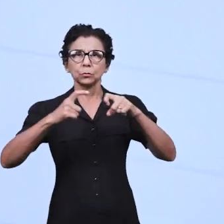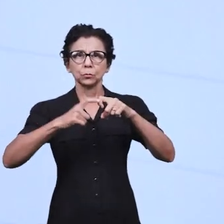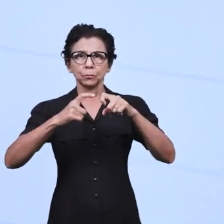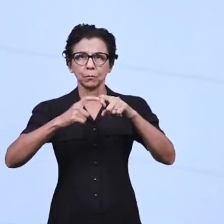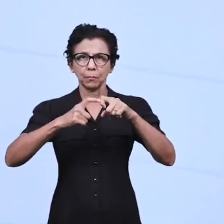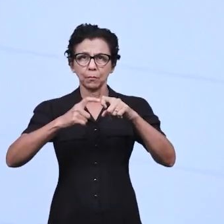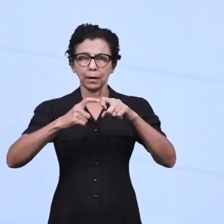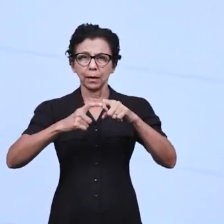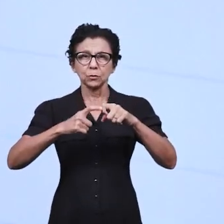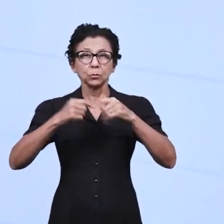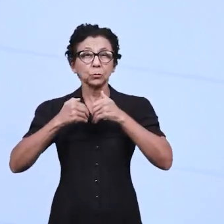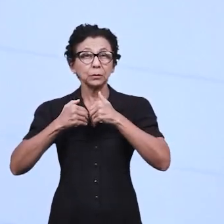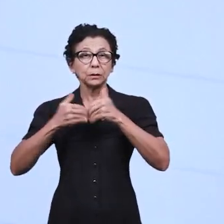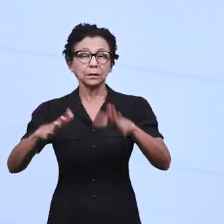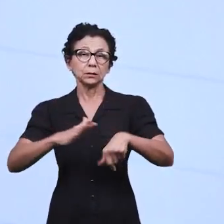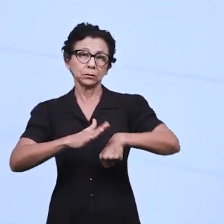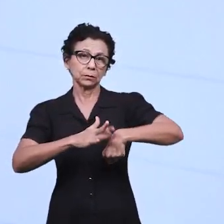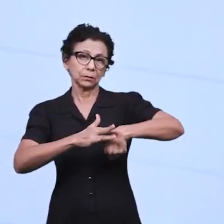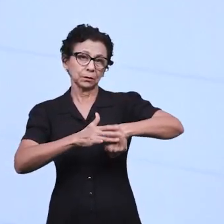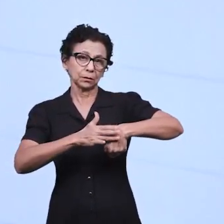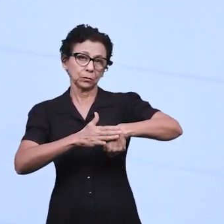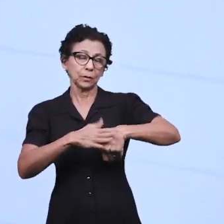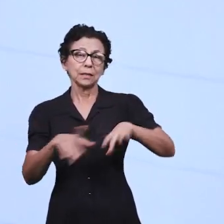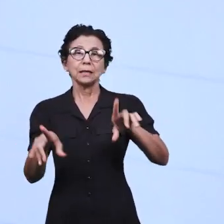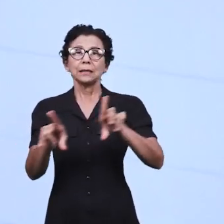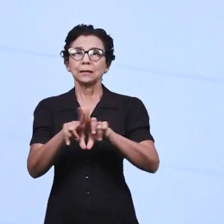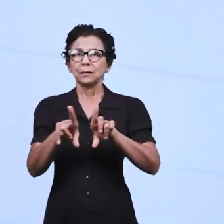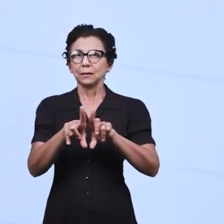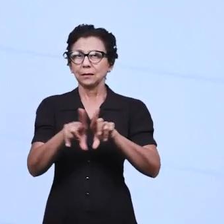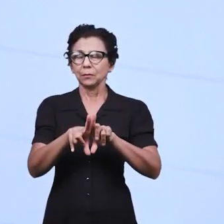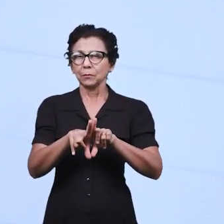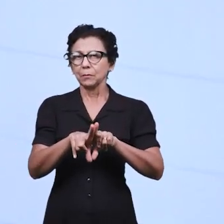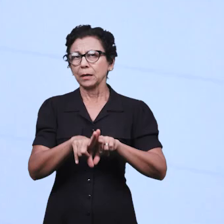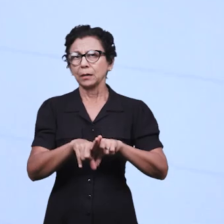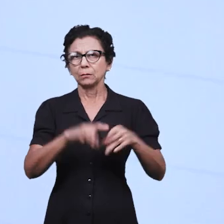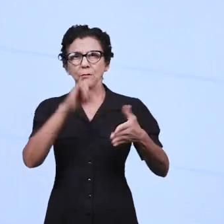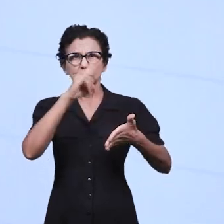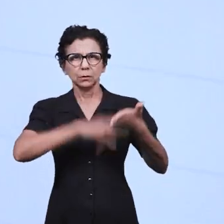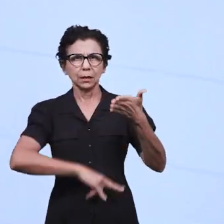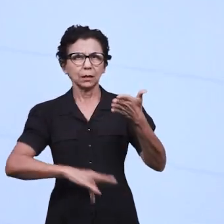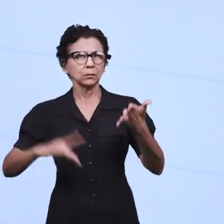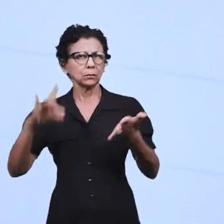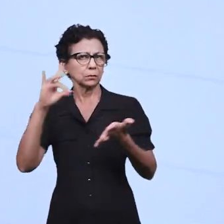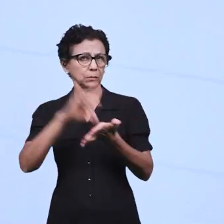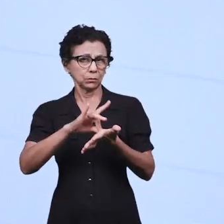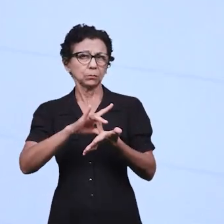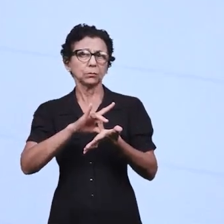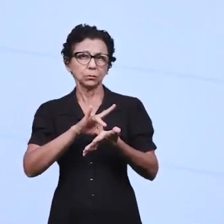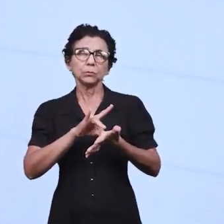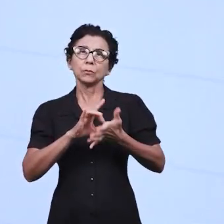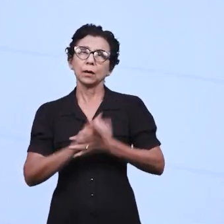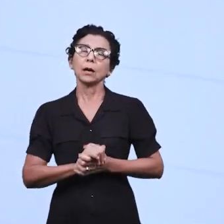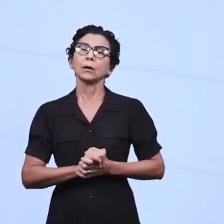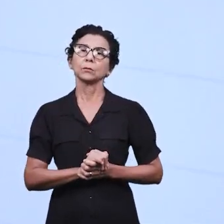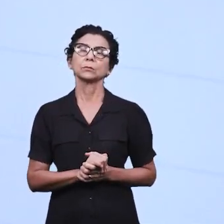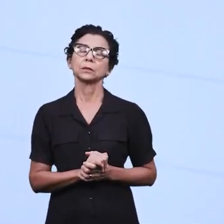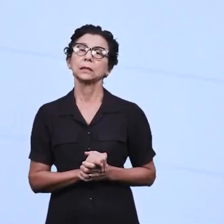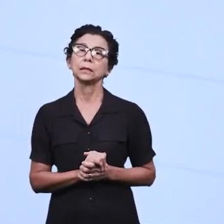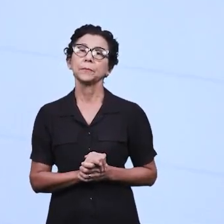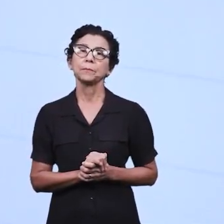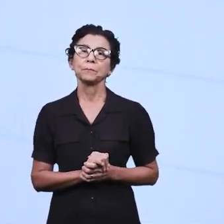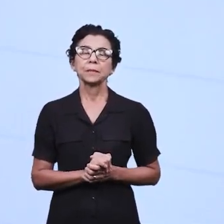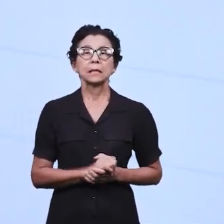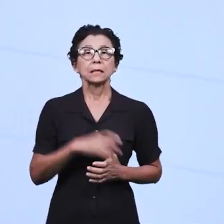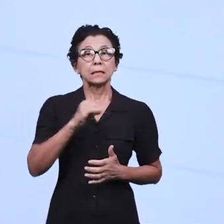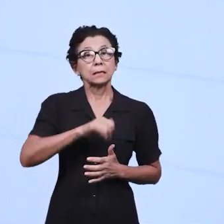início, da doença e também um laudo atual que fala que pode remeter ao início também, se a gente tiver